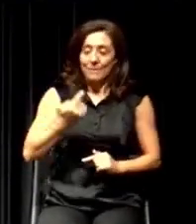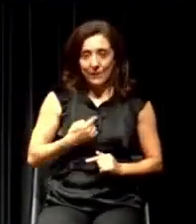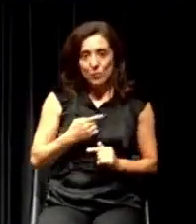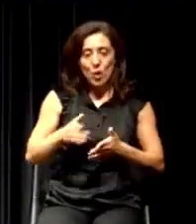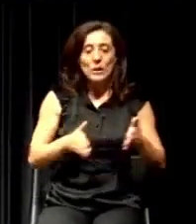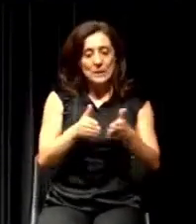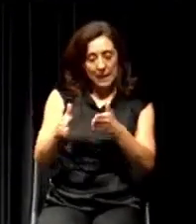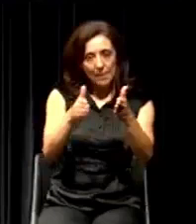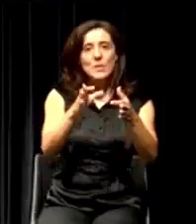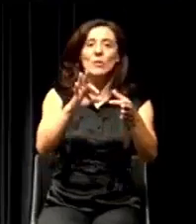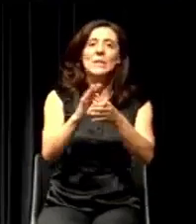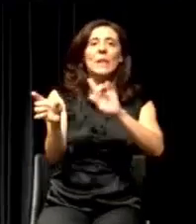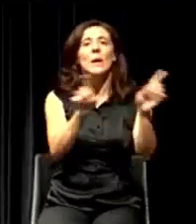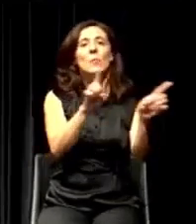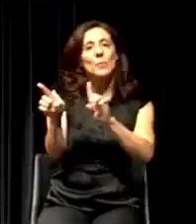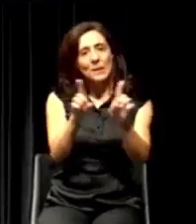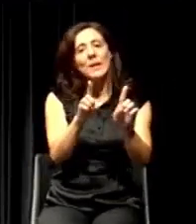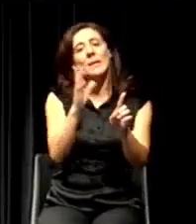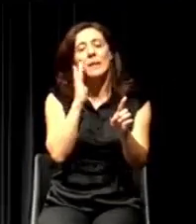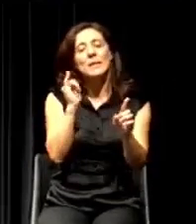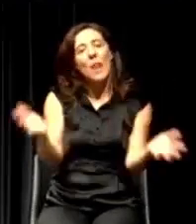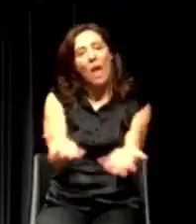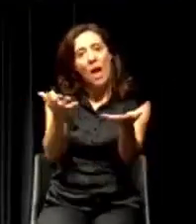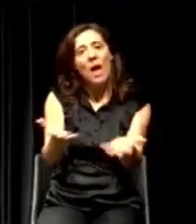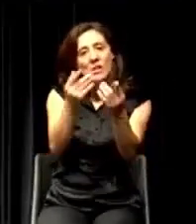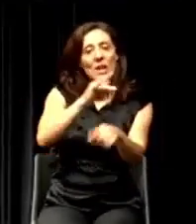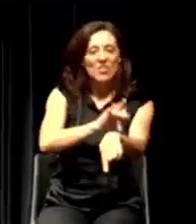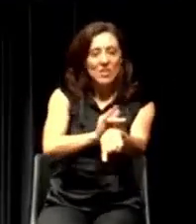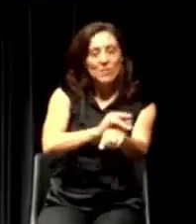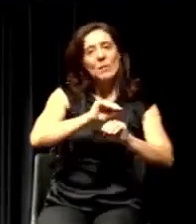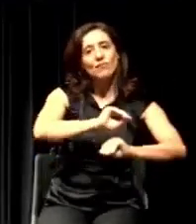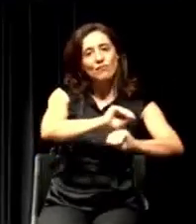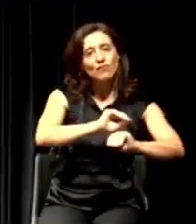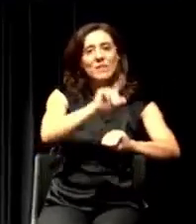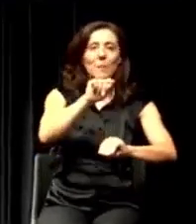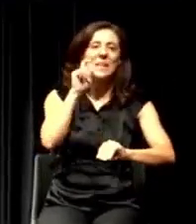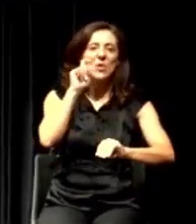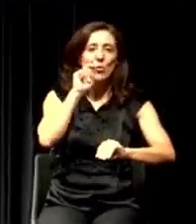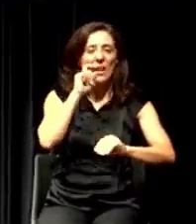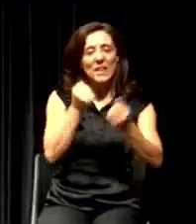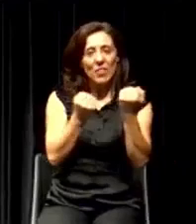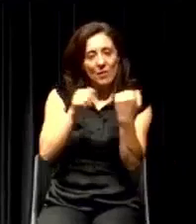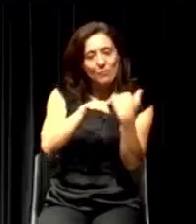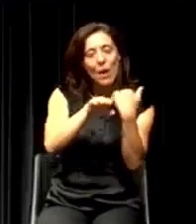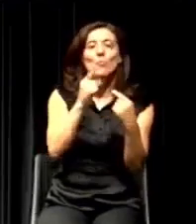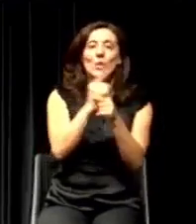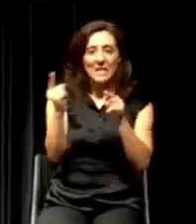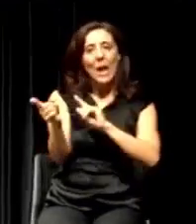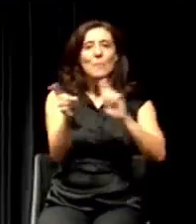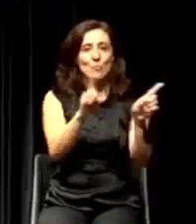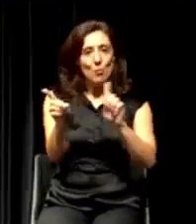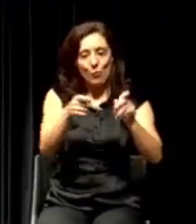uma trajetória sobre mobilidade e fomentar ações de sensibilização educação rodoviária porque mobilidade também a liberdade